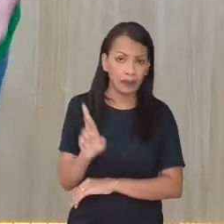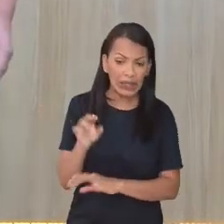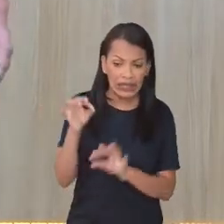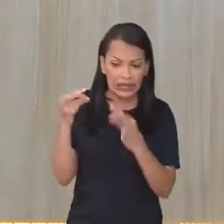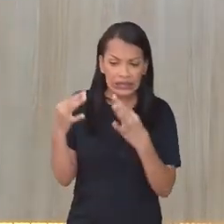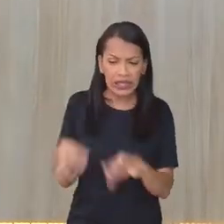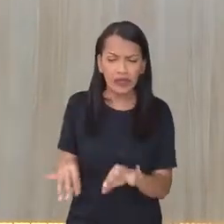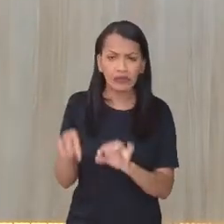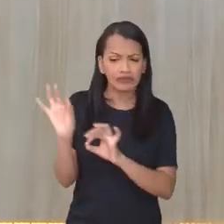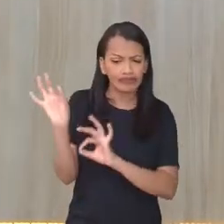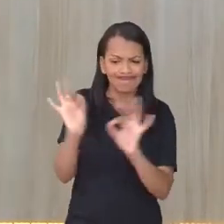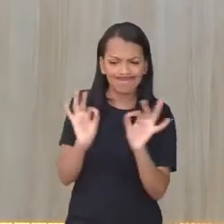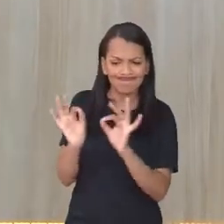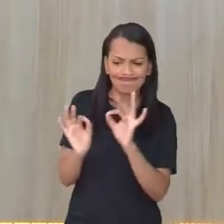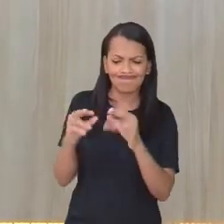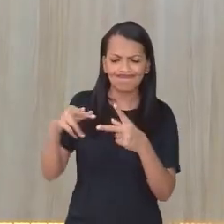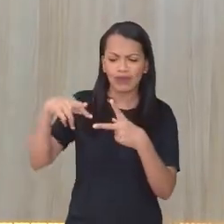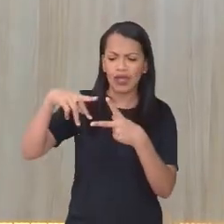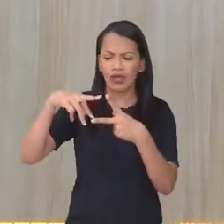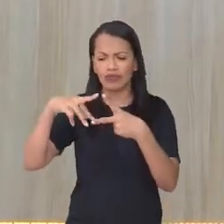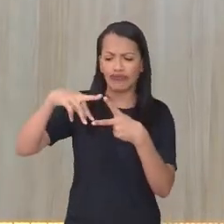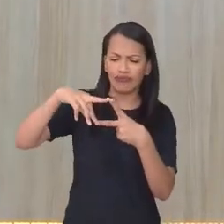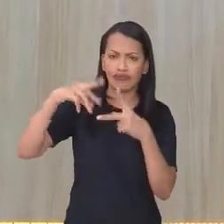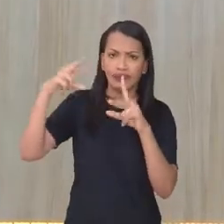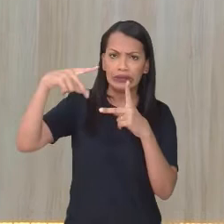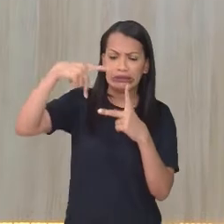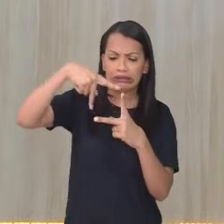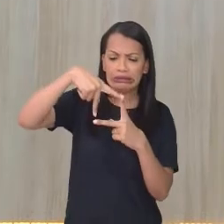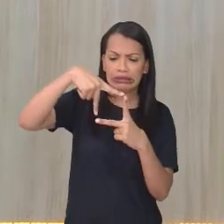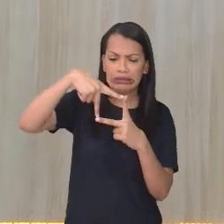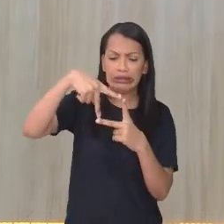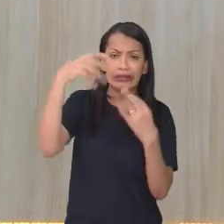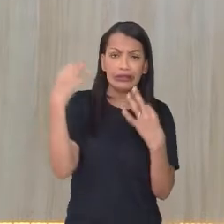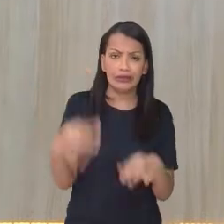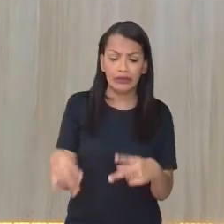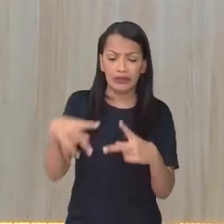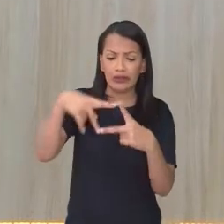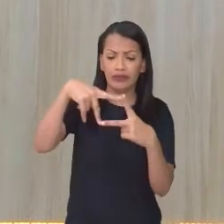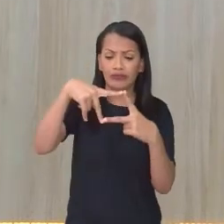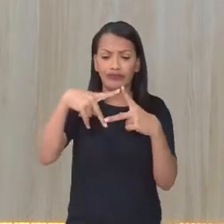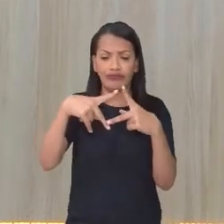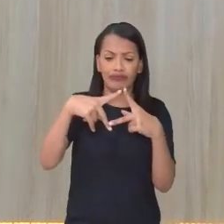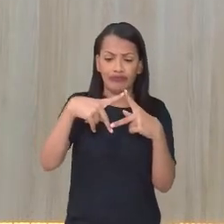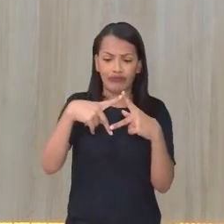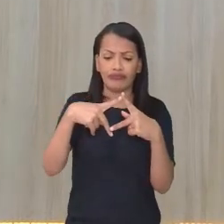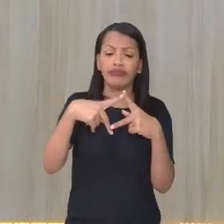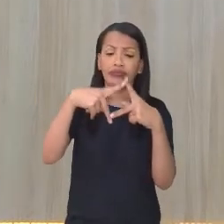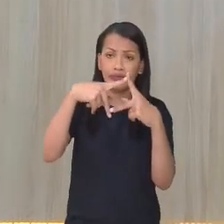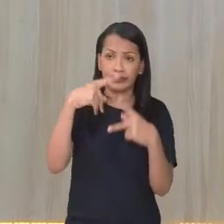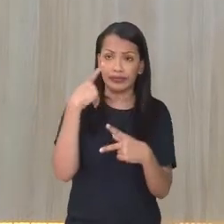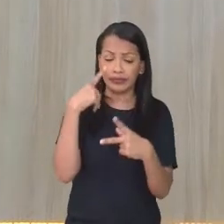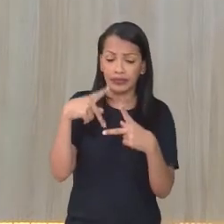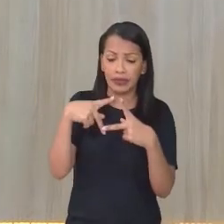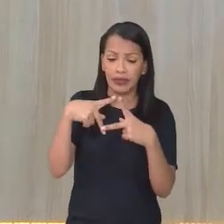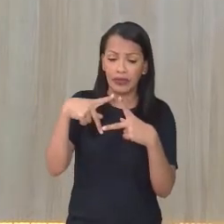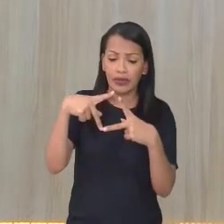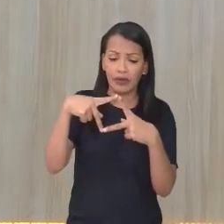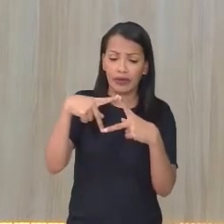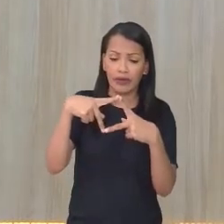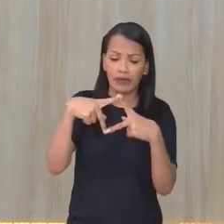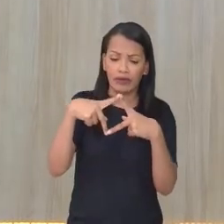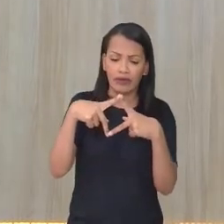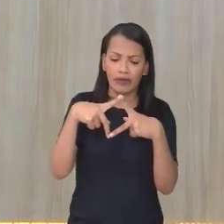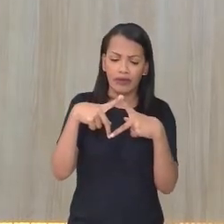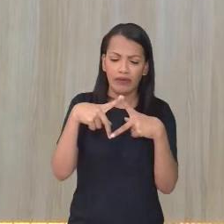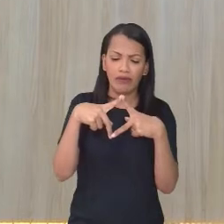tá? No entanto, este que está pintadinho interno de amarelo é um polígono regular. Eu